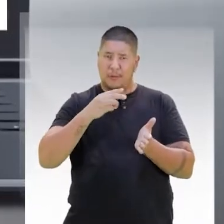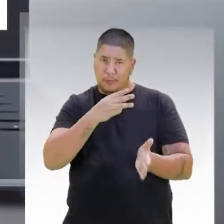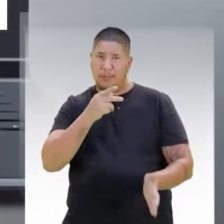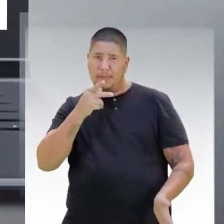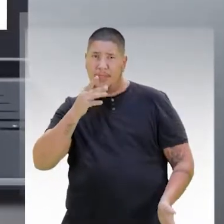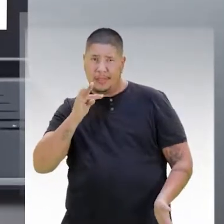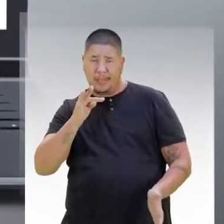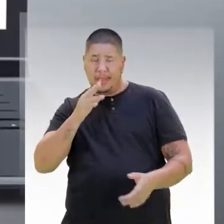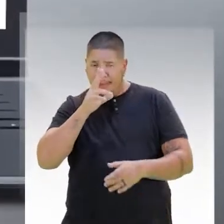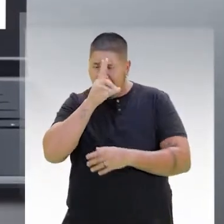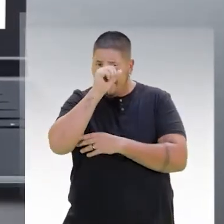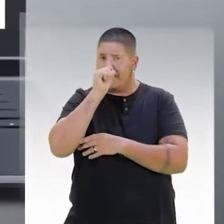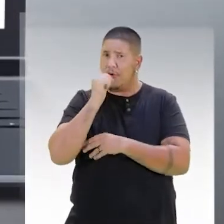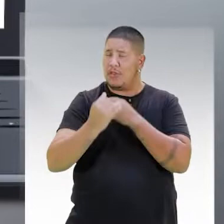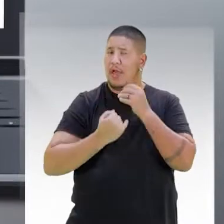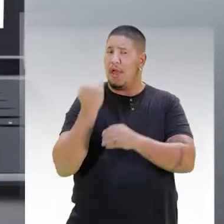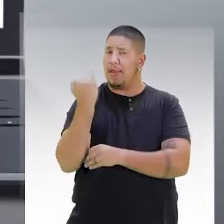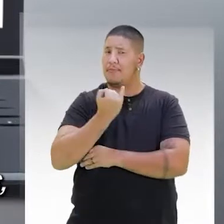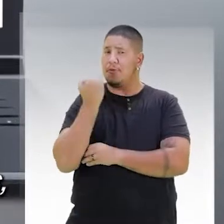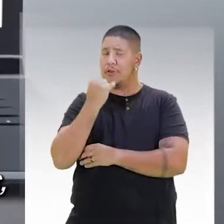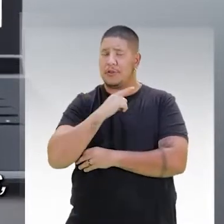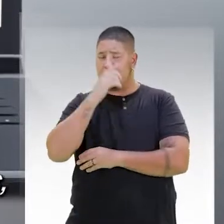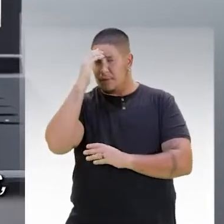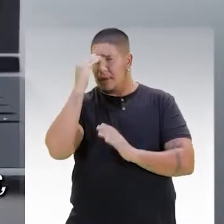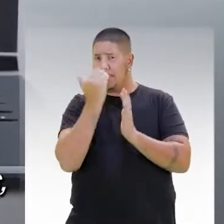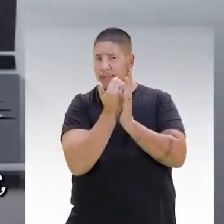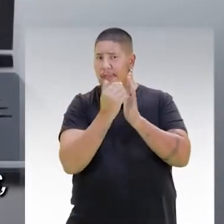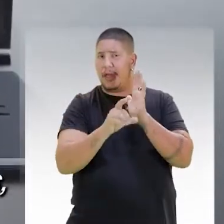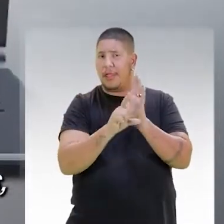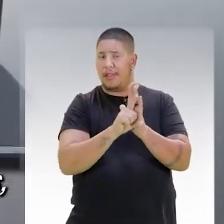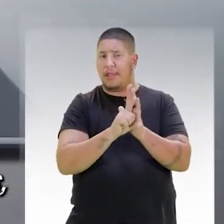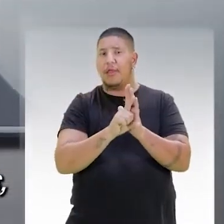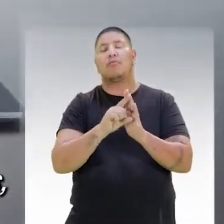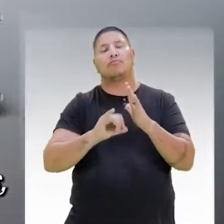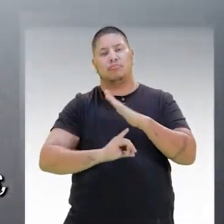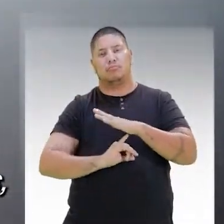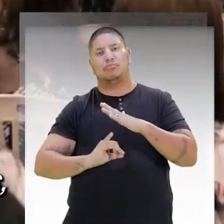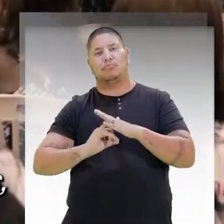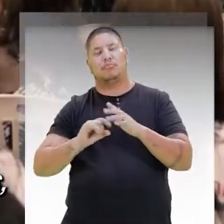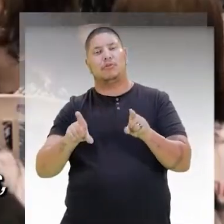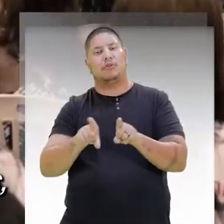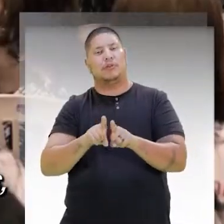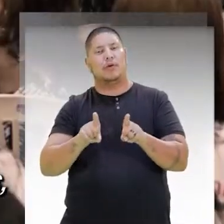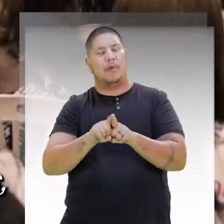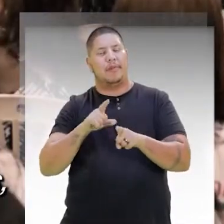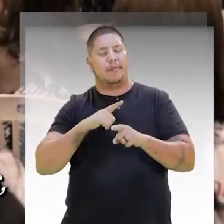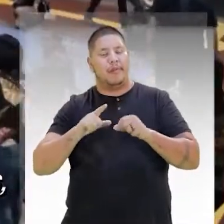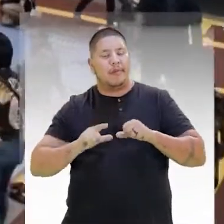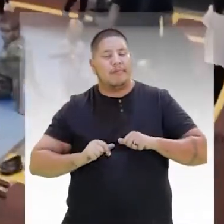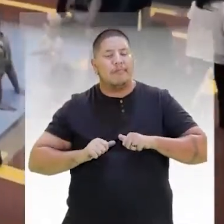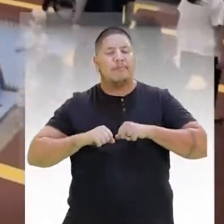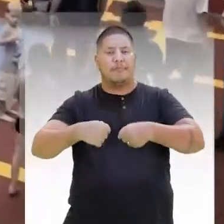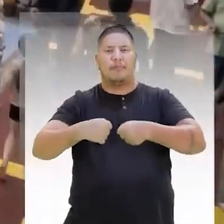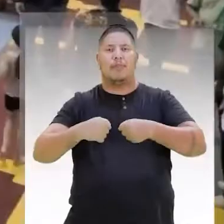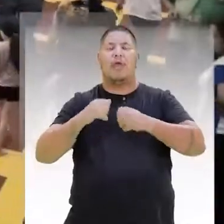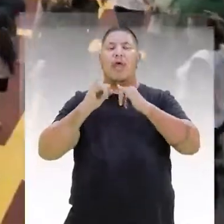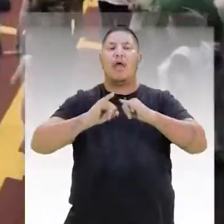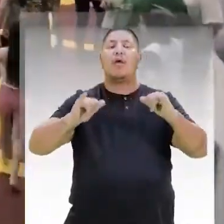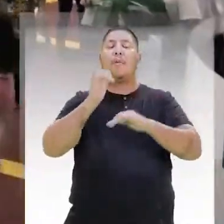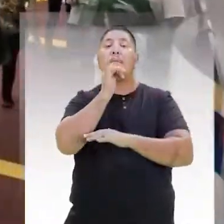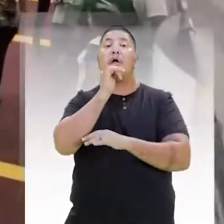a importância de cumprir a cota legal. A instituição tem também iniciativas promocionais, como o